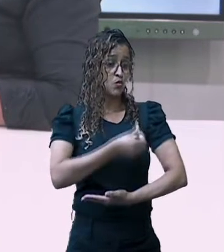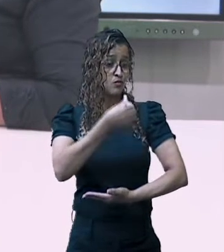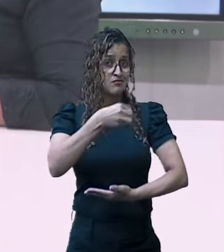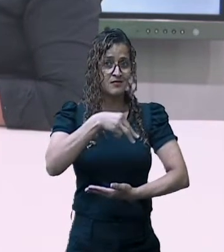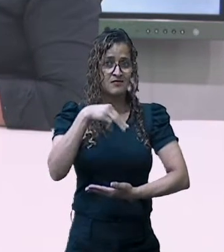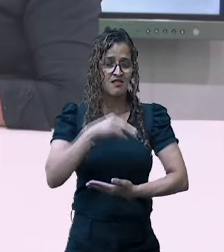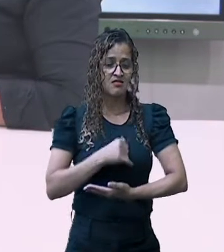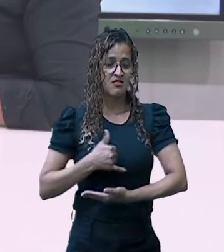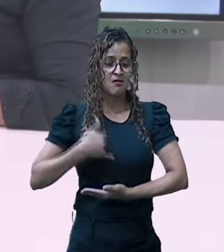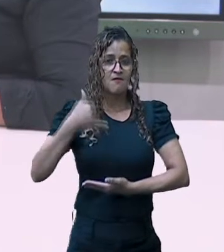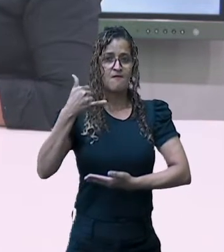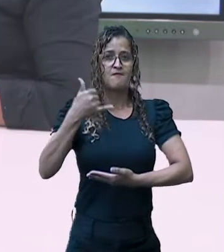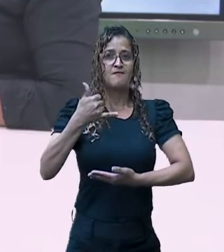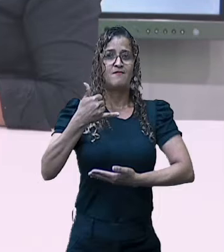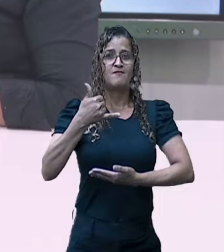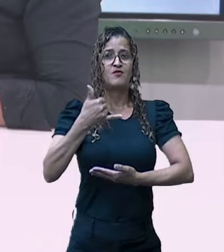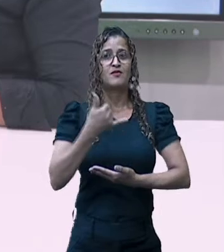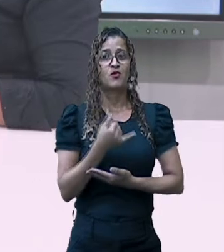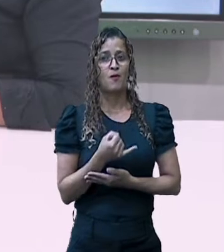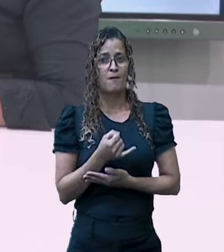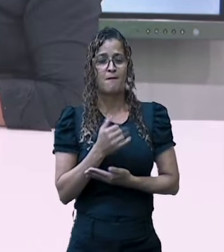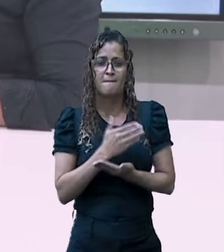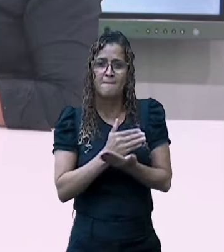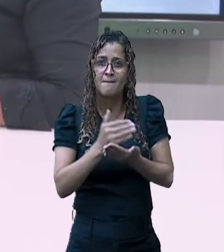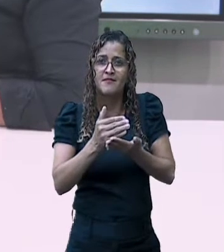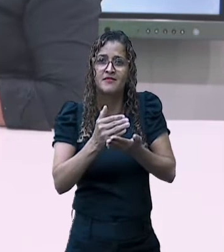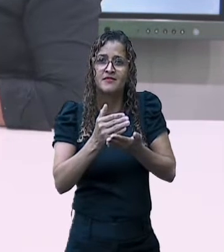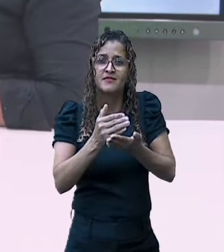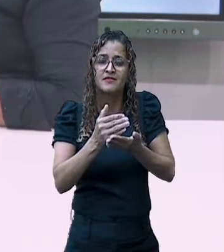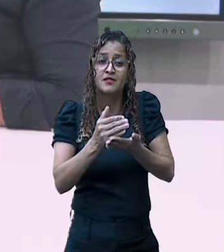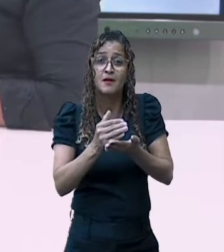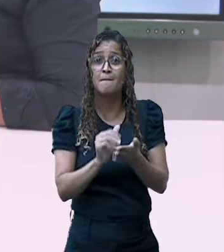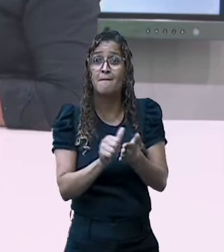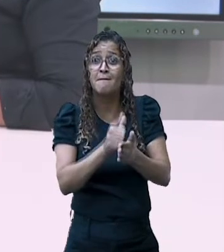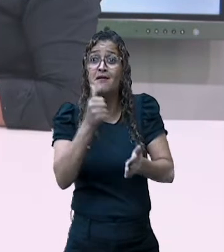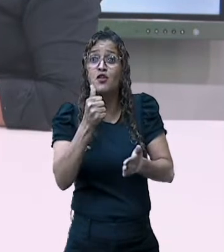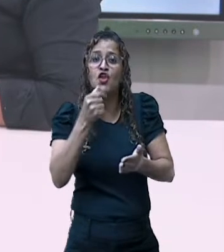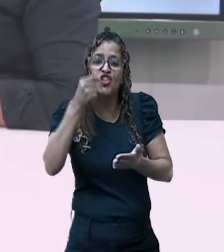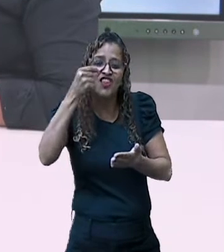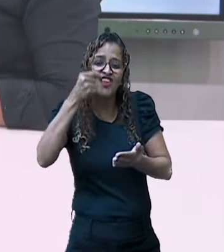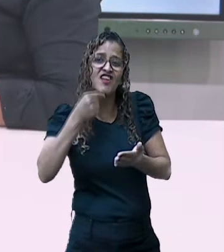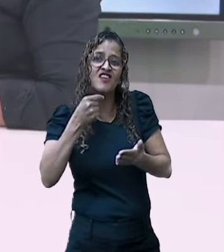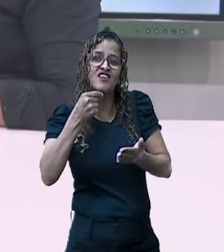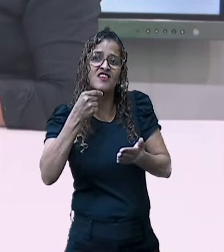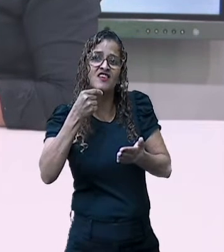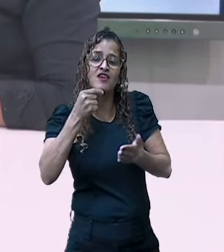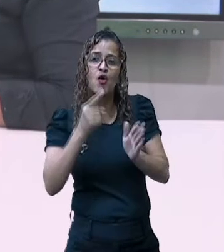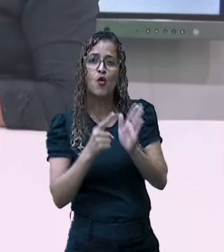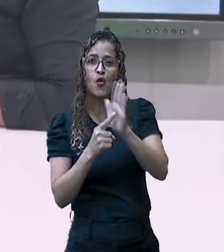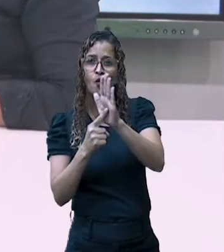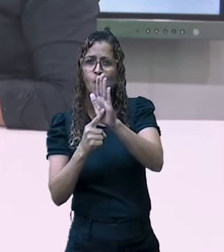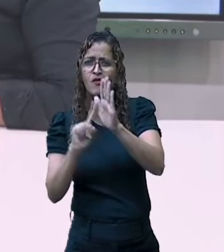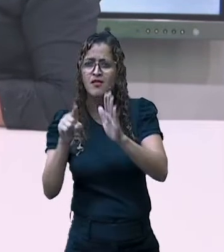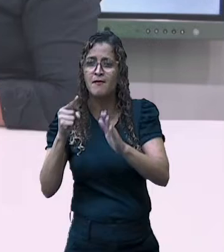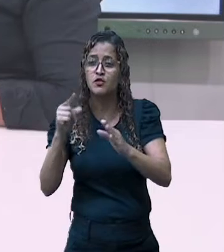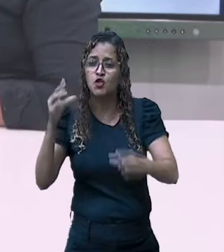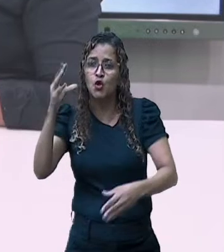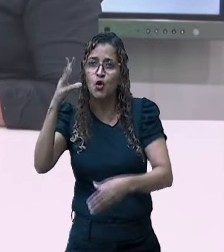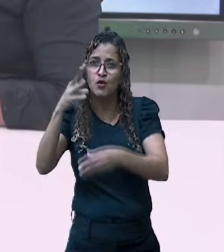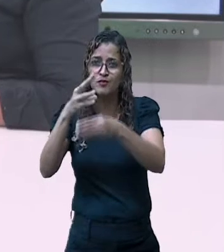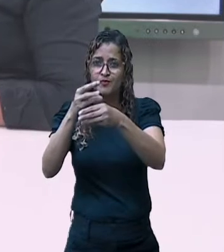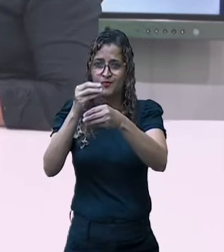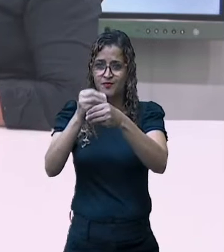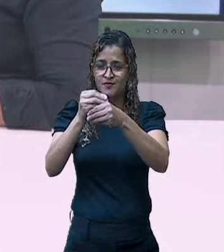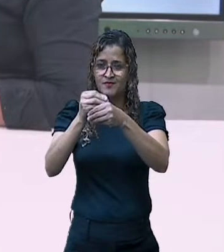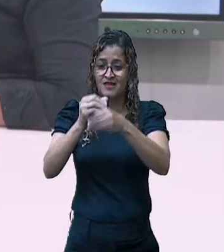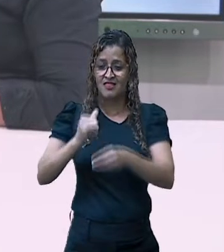dentição decídua, que é a dentição de leite. Ela vai se completar por volta dos 3 anos de idade. Então, até os 3 anos